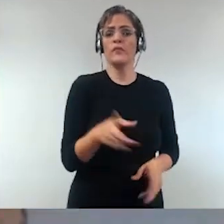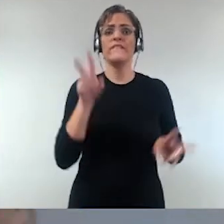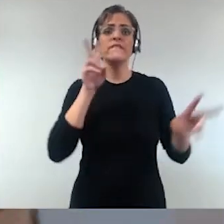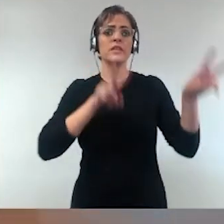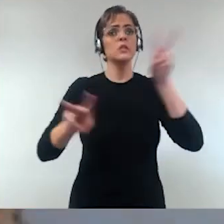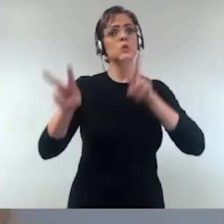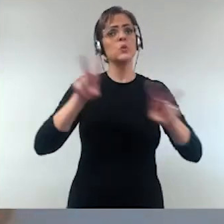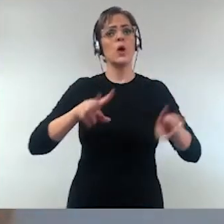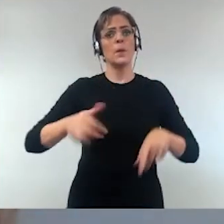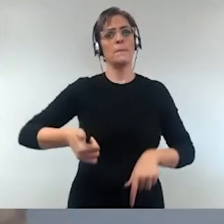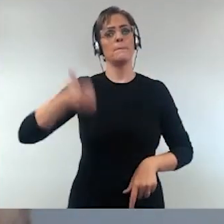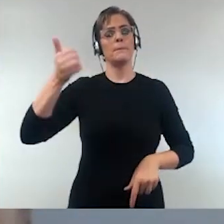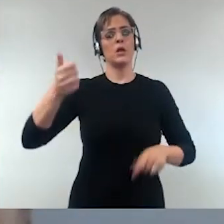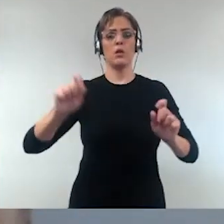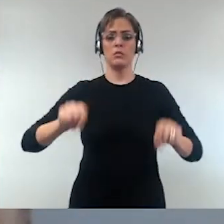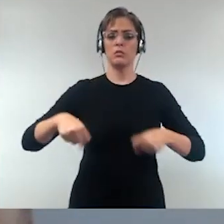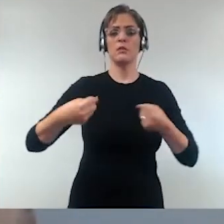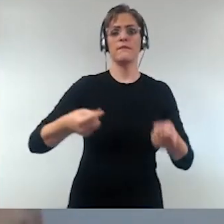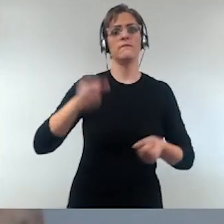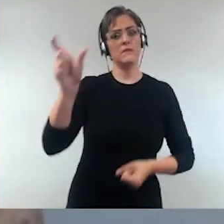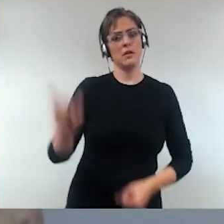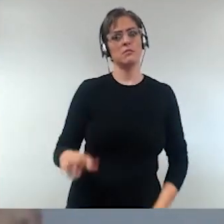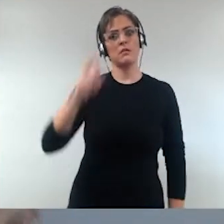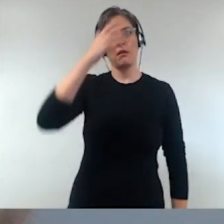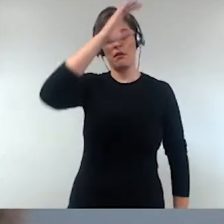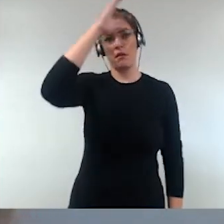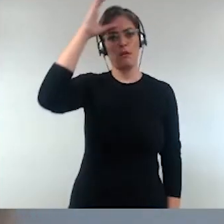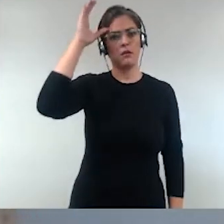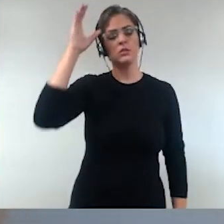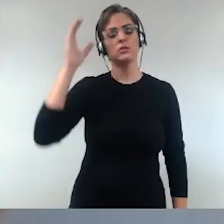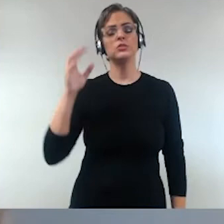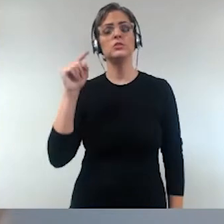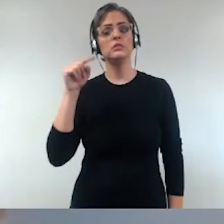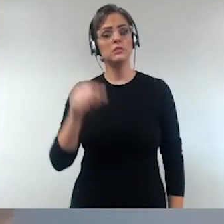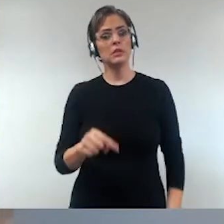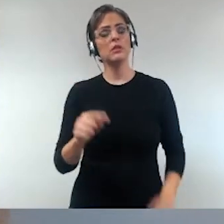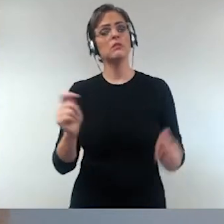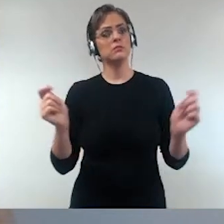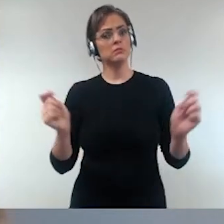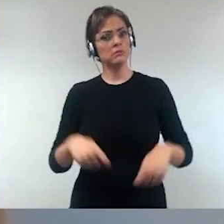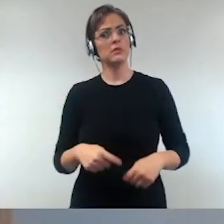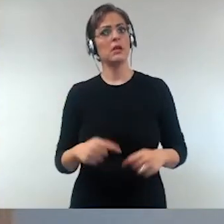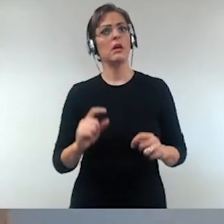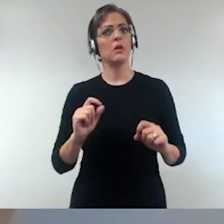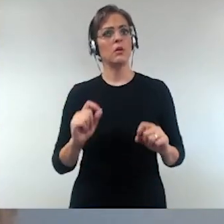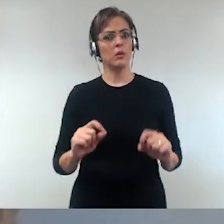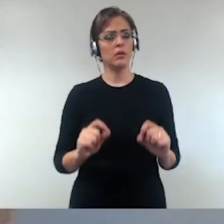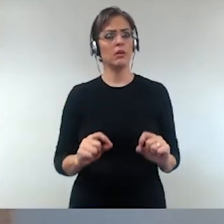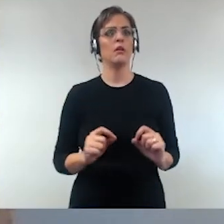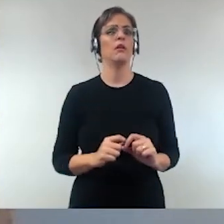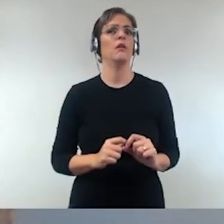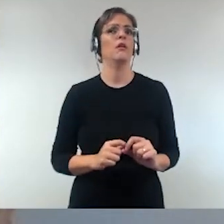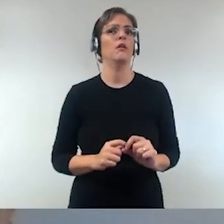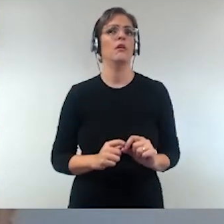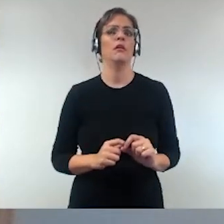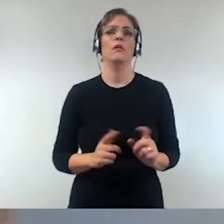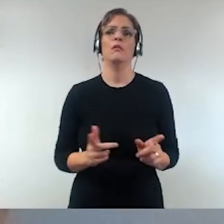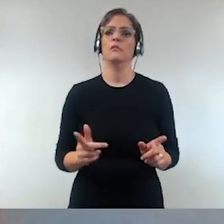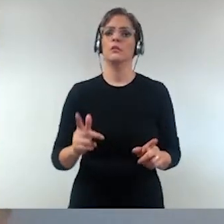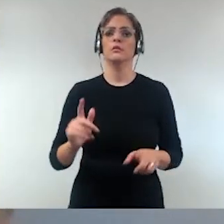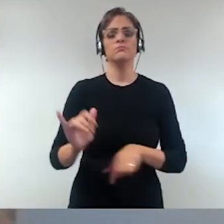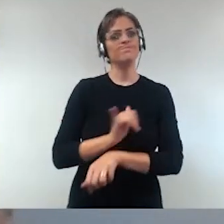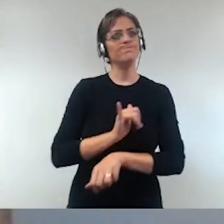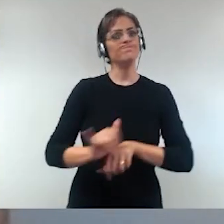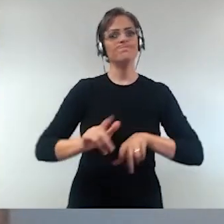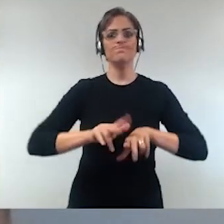a defesa do direito do nosso cliente. E essas plataformas, é bom destacar isso, elas dispõem de ferramentas para